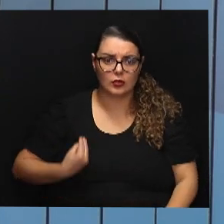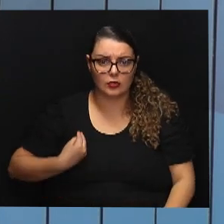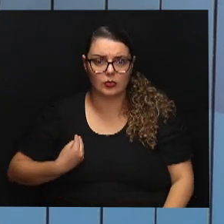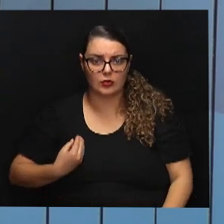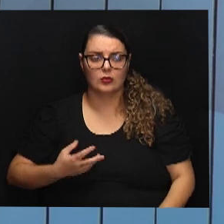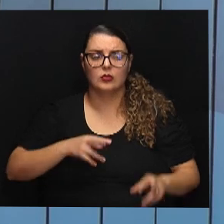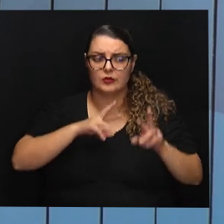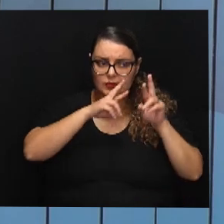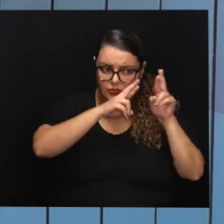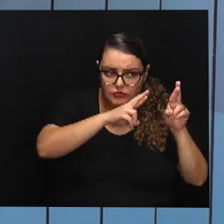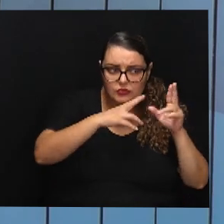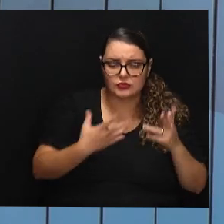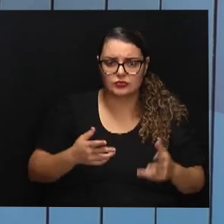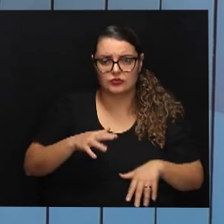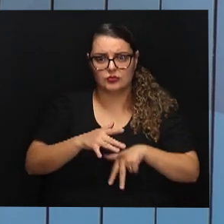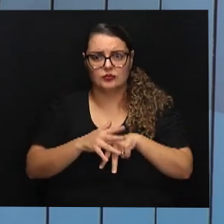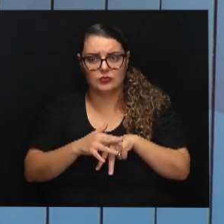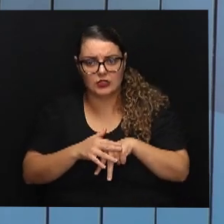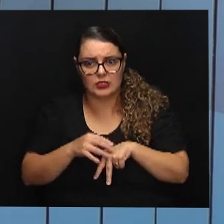relacionado também com a